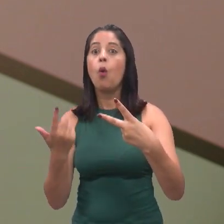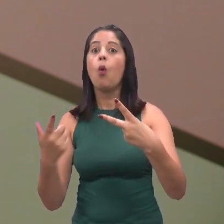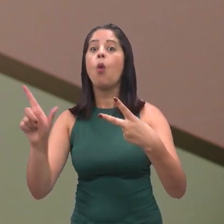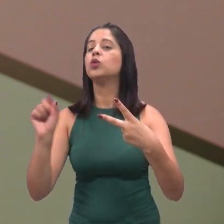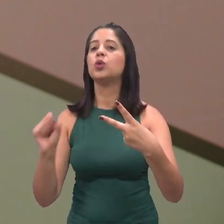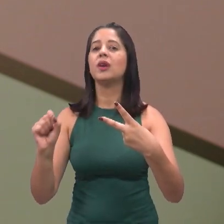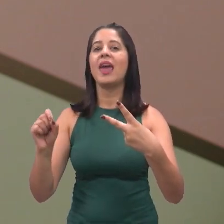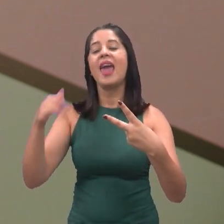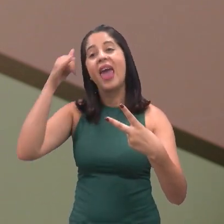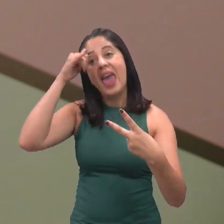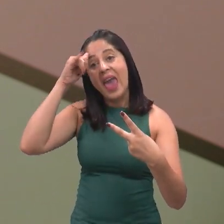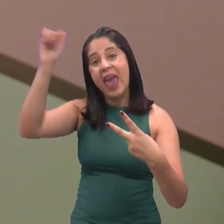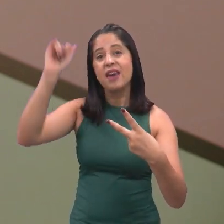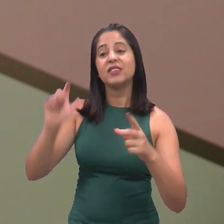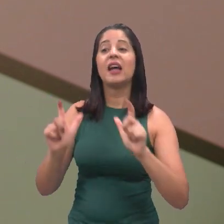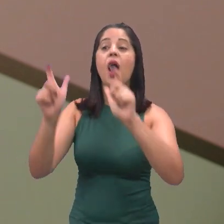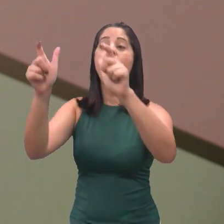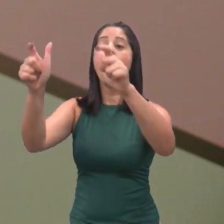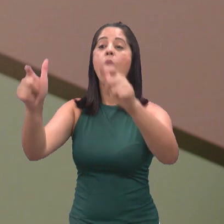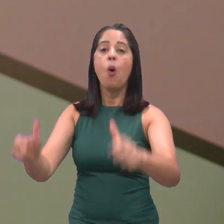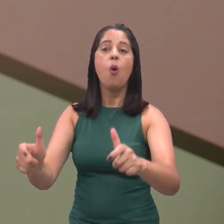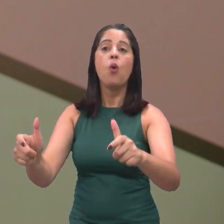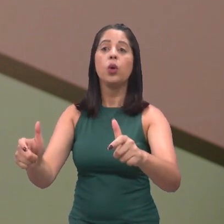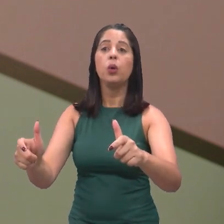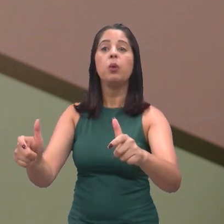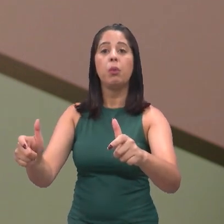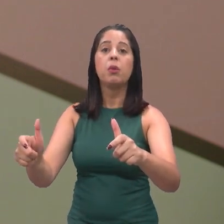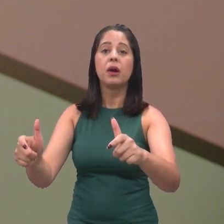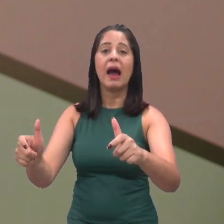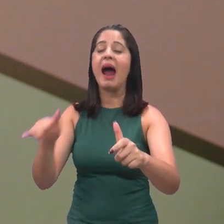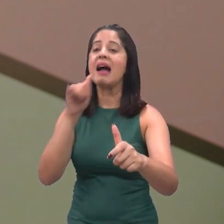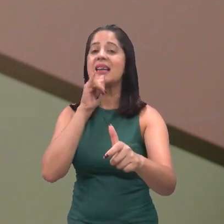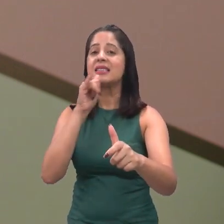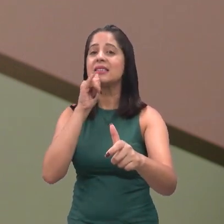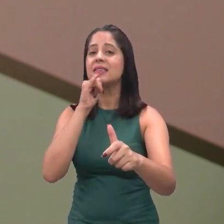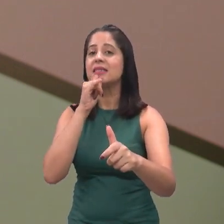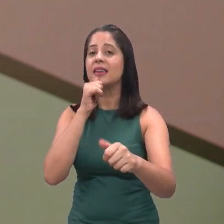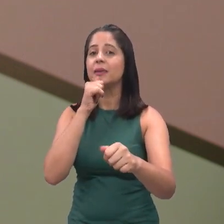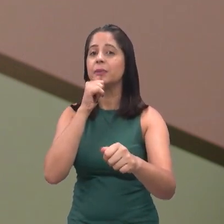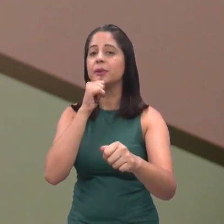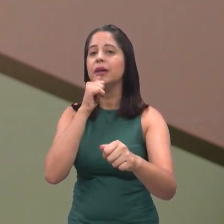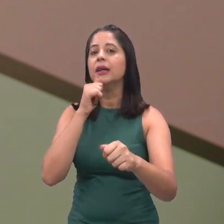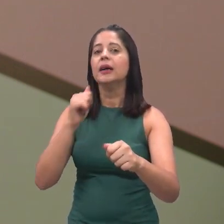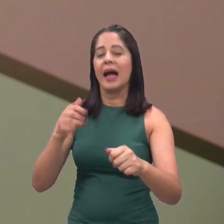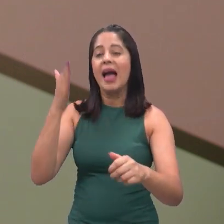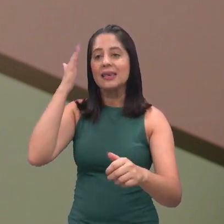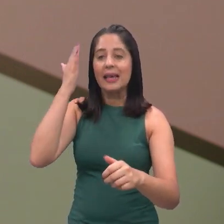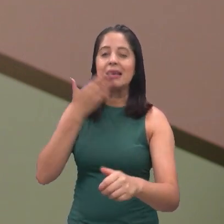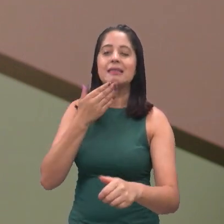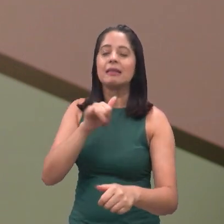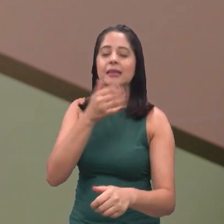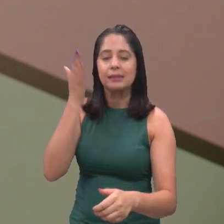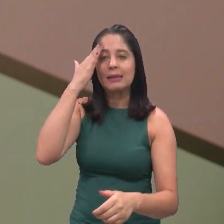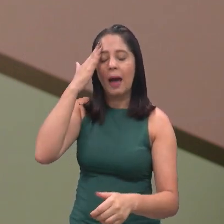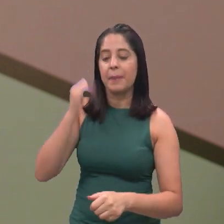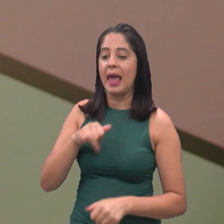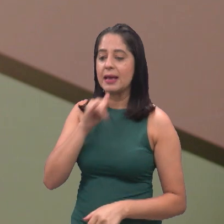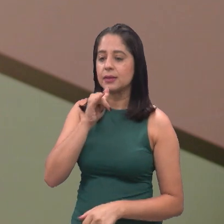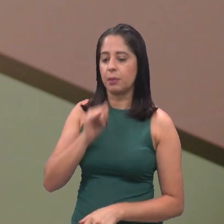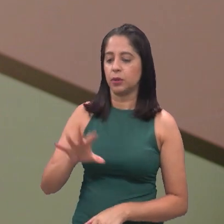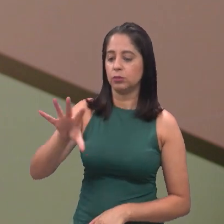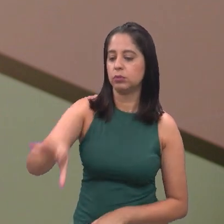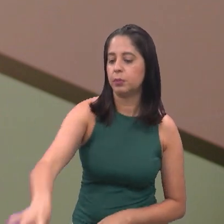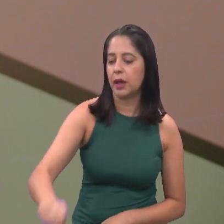que fazem você a contrair aquela infecção. Então, por exemplo, contato com o rosto. Então, você coloca a mão em qualquer lugar que